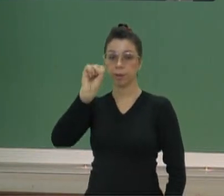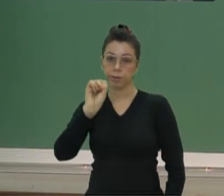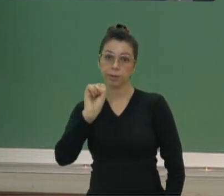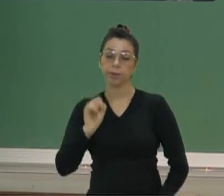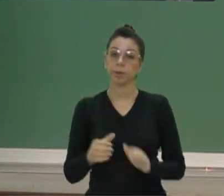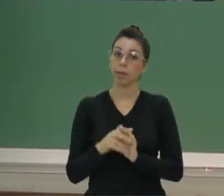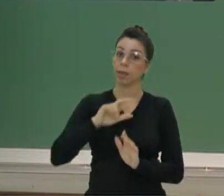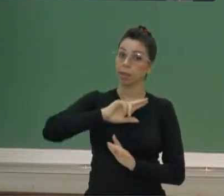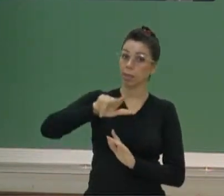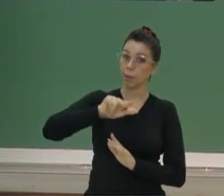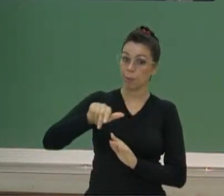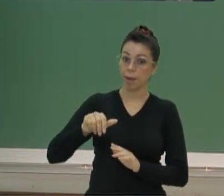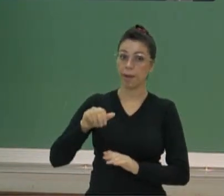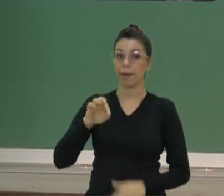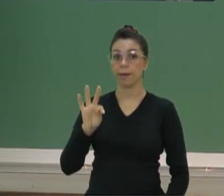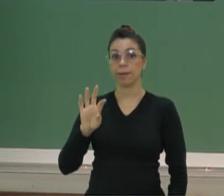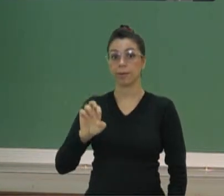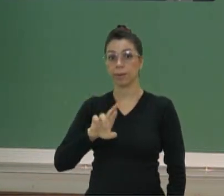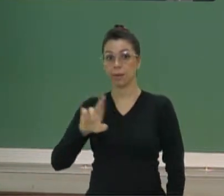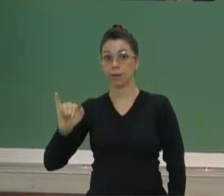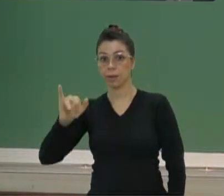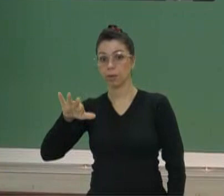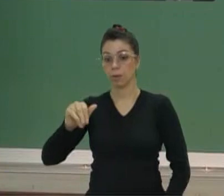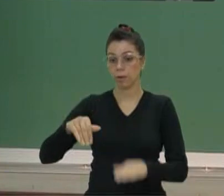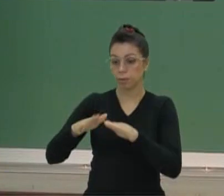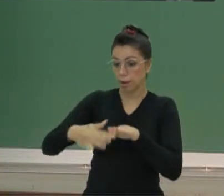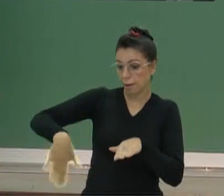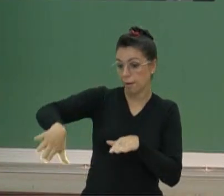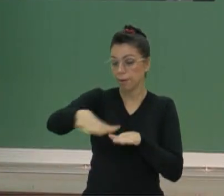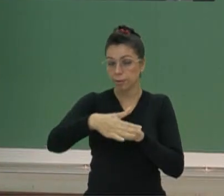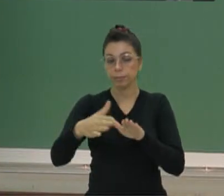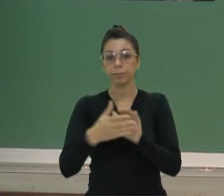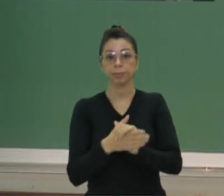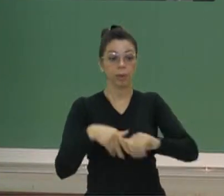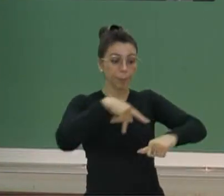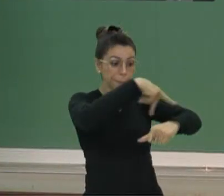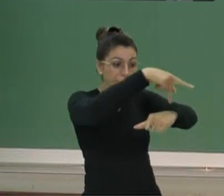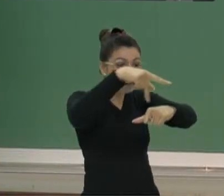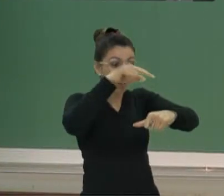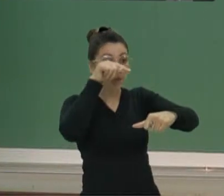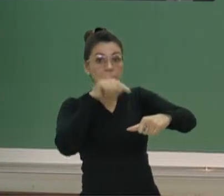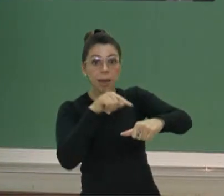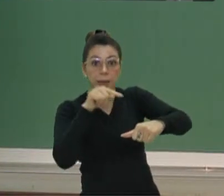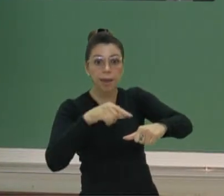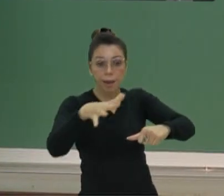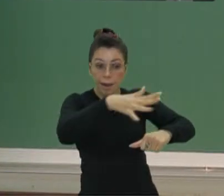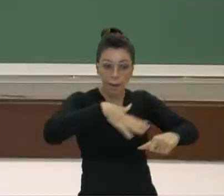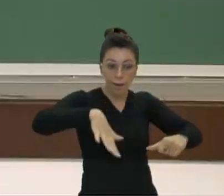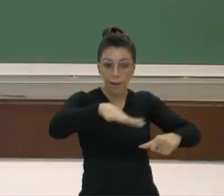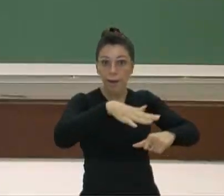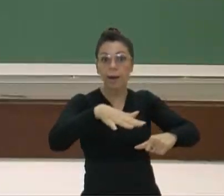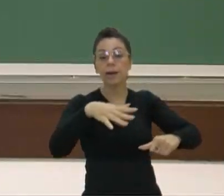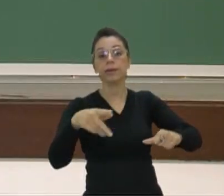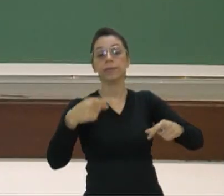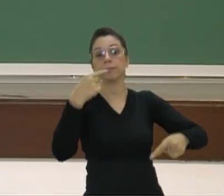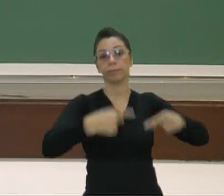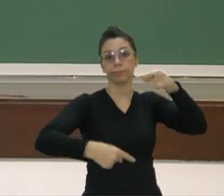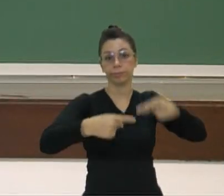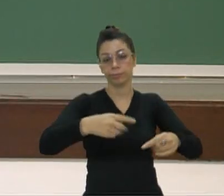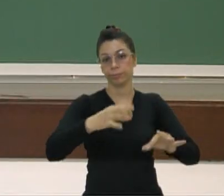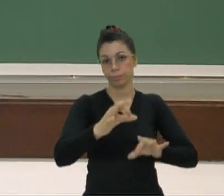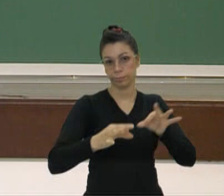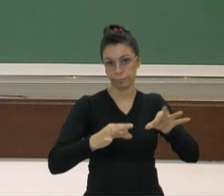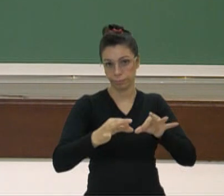que território. Território é a área, país é a área politicamente organizada, ok? Na